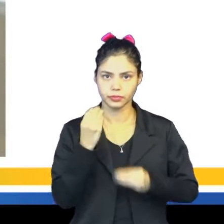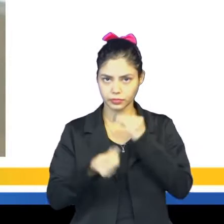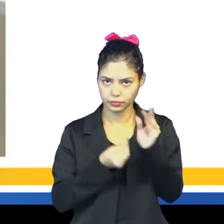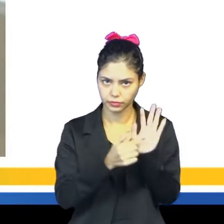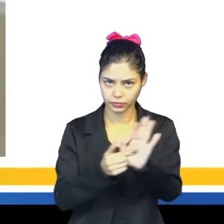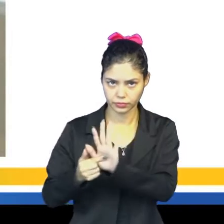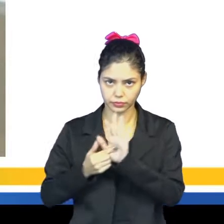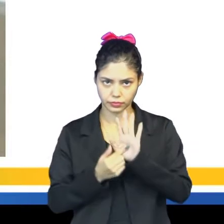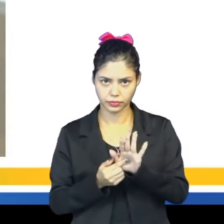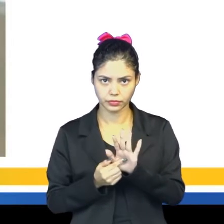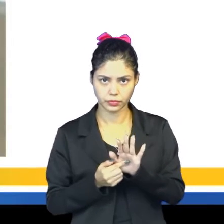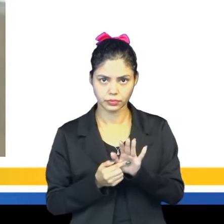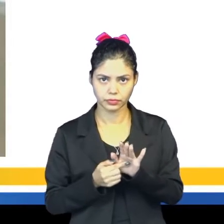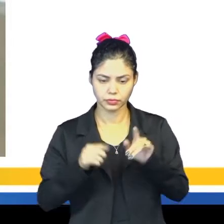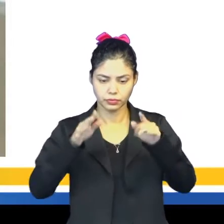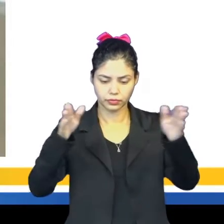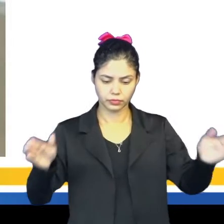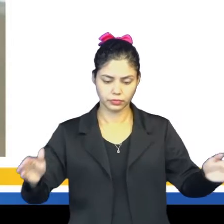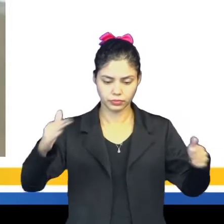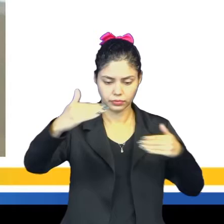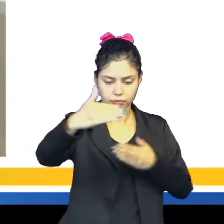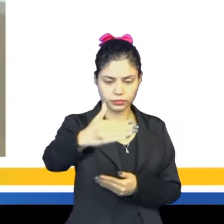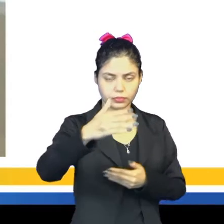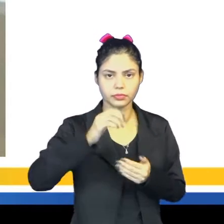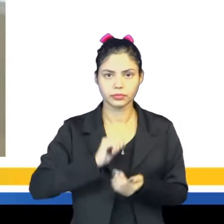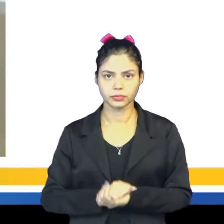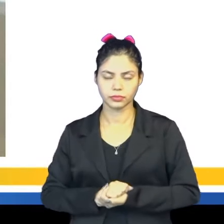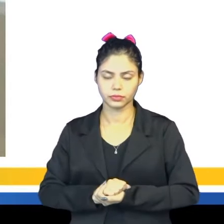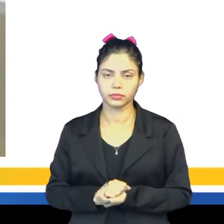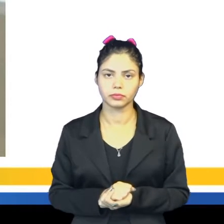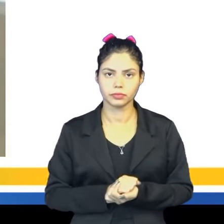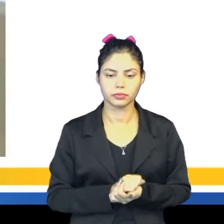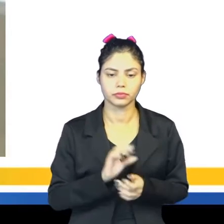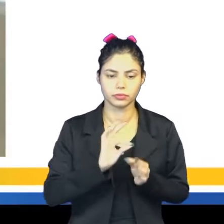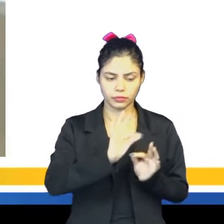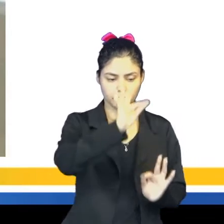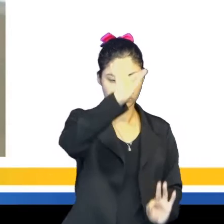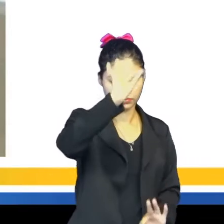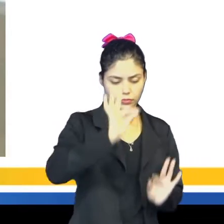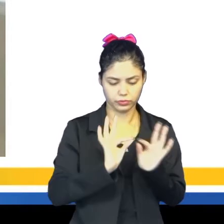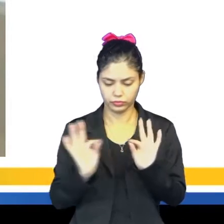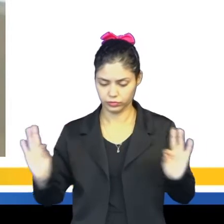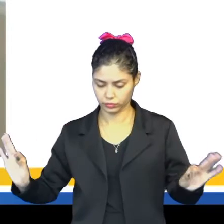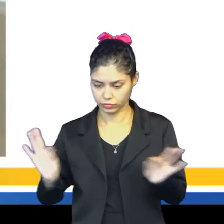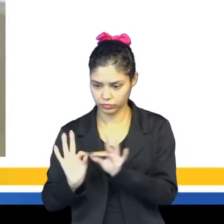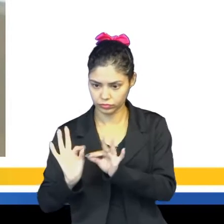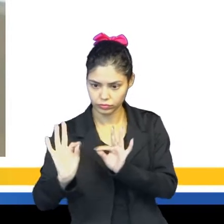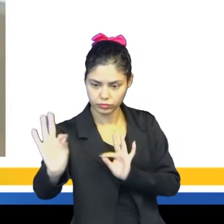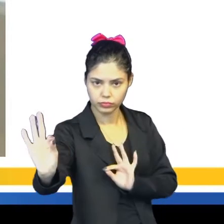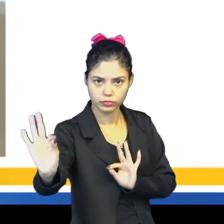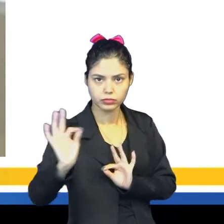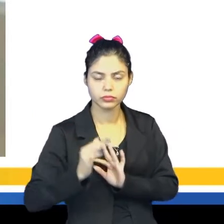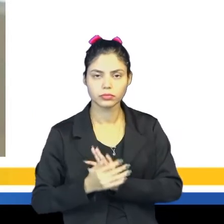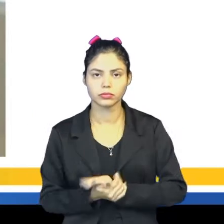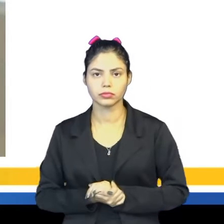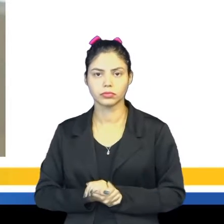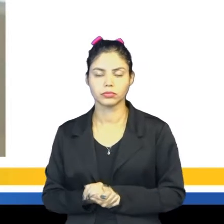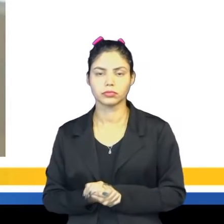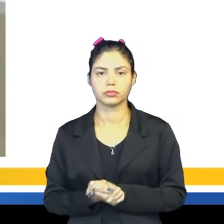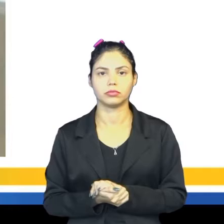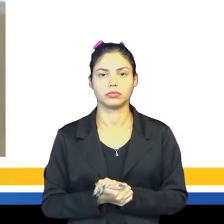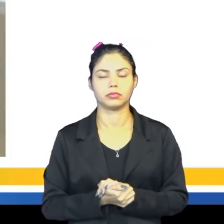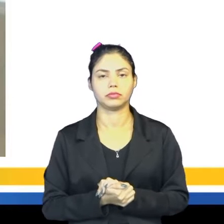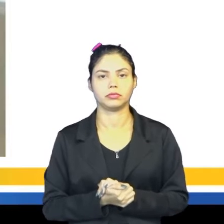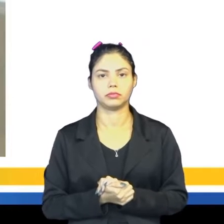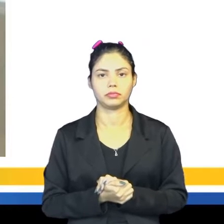ela representa um aquário. E aí nós vamos fazer a medida dela, o comprimento, a